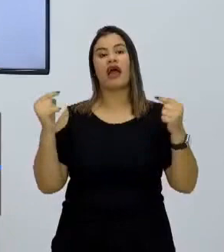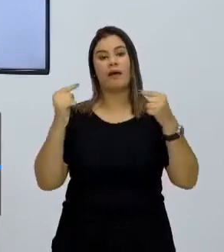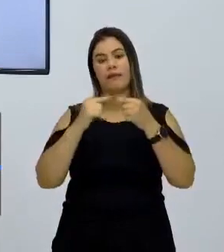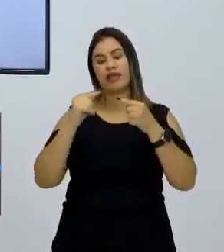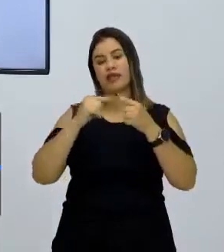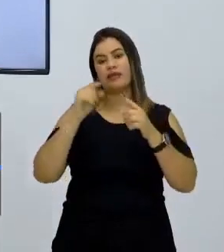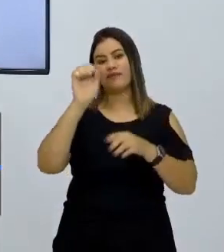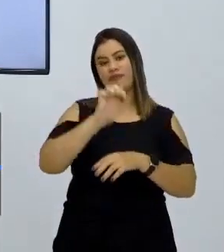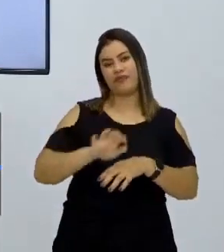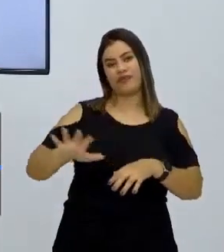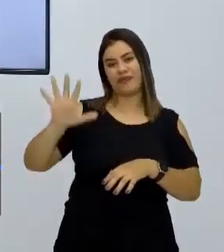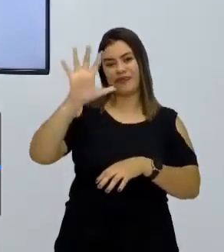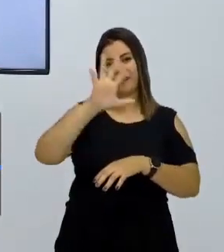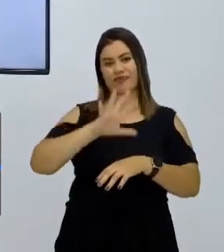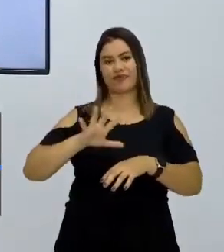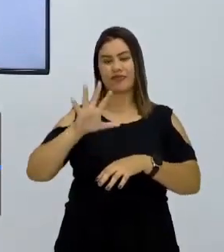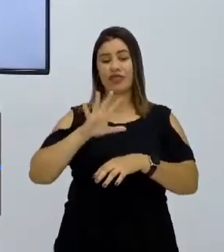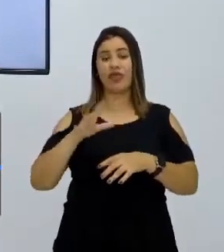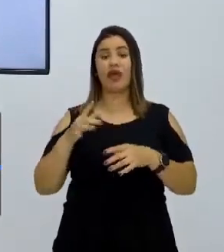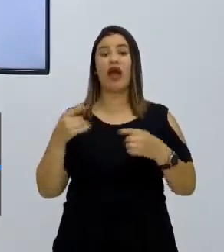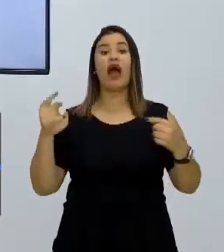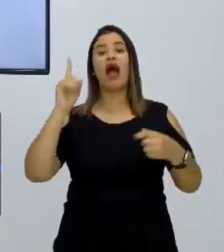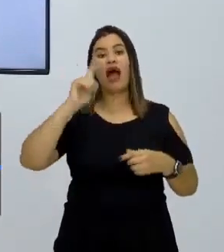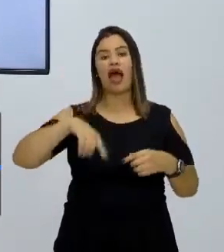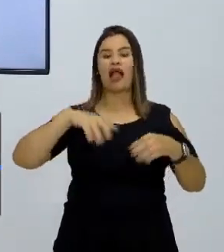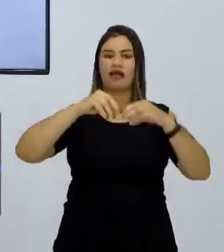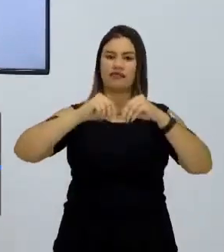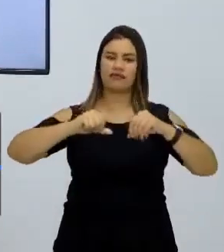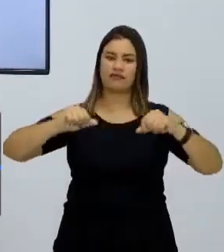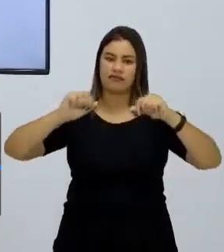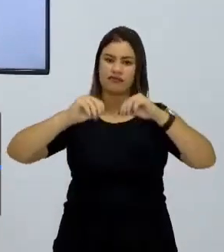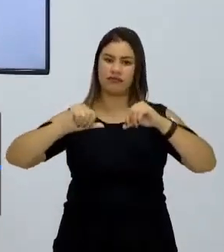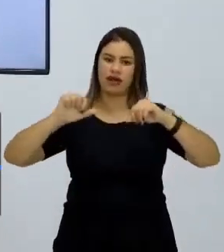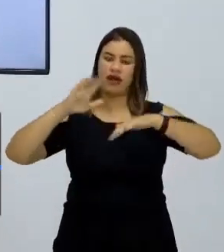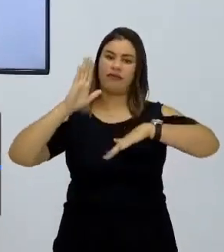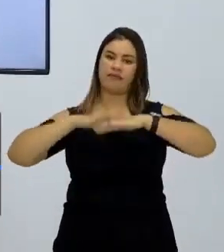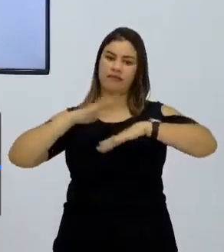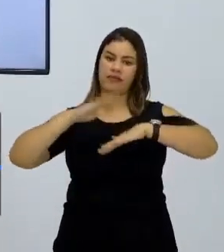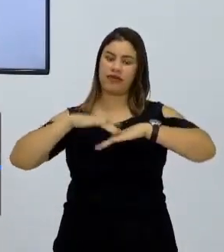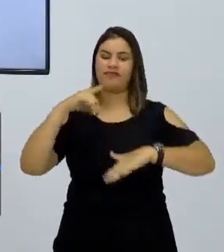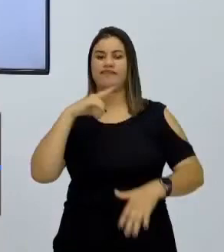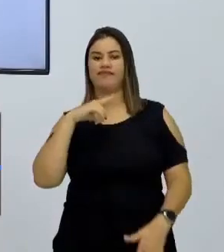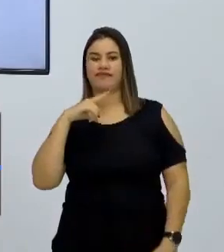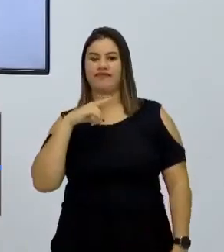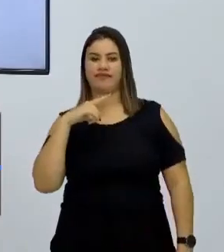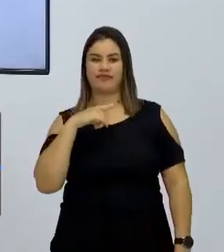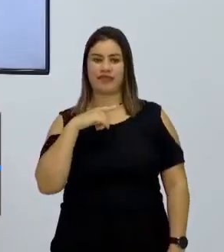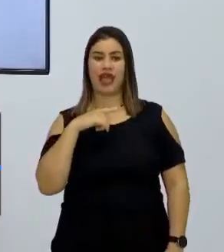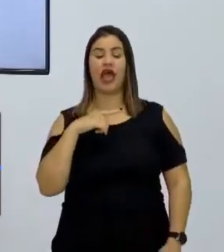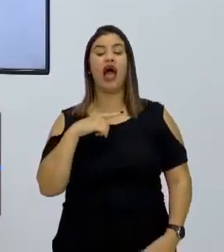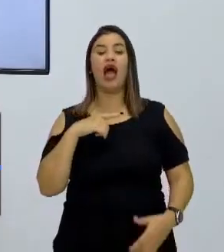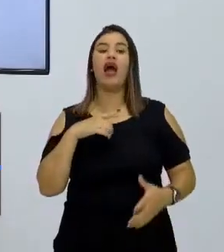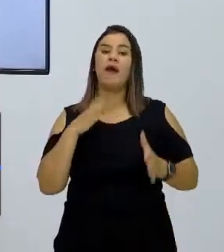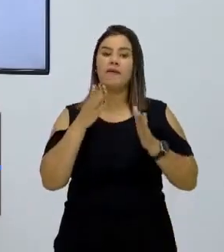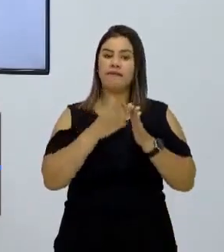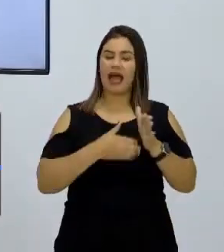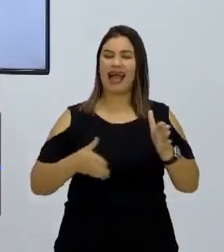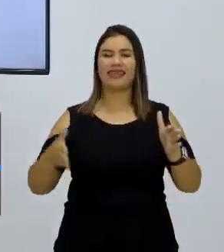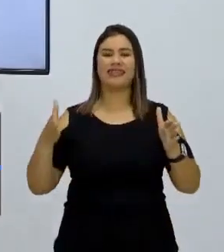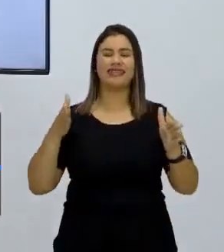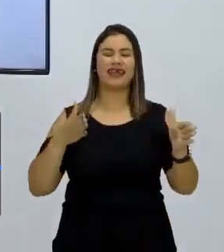Europa, foi o equivalente à quantidade de terras que eles possuíram no continente africano através